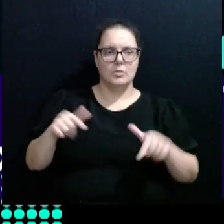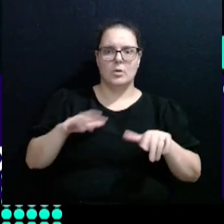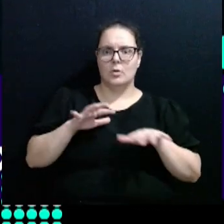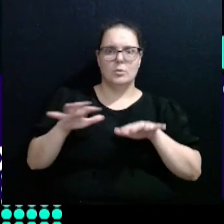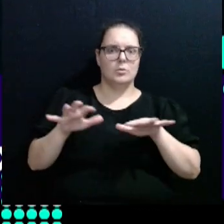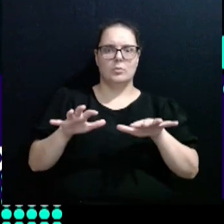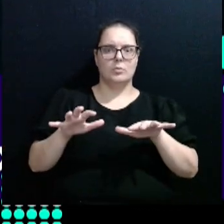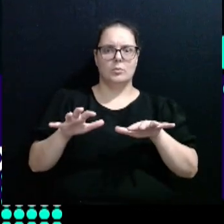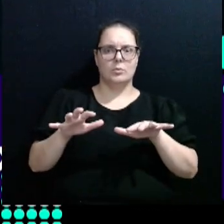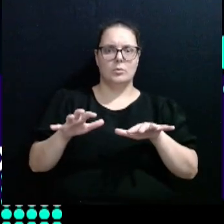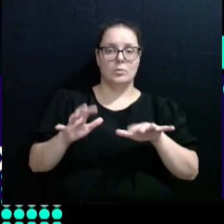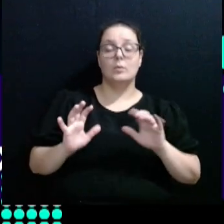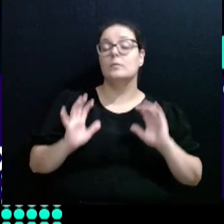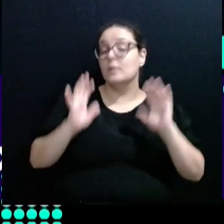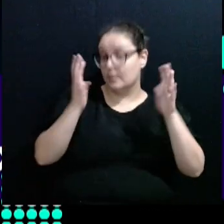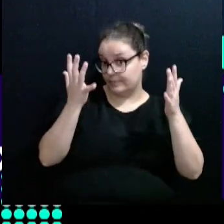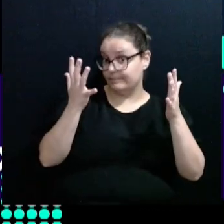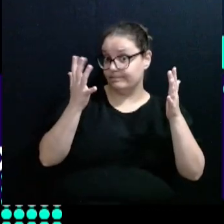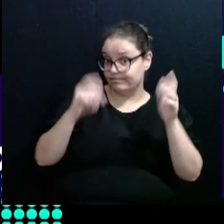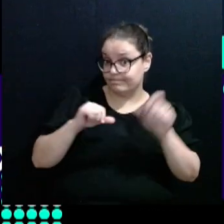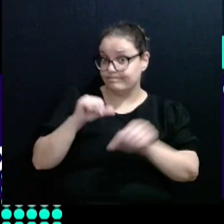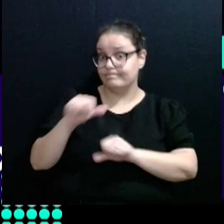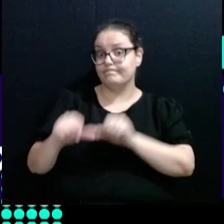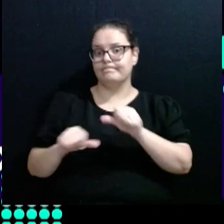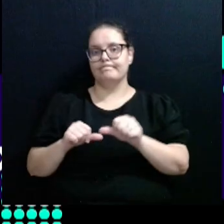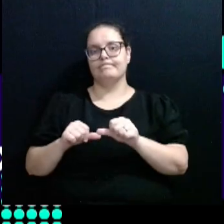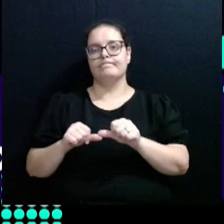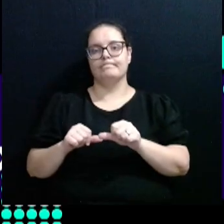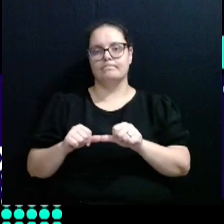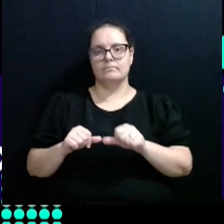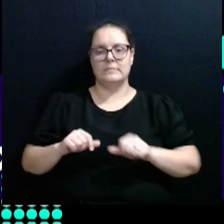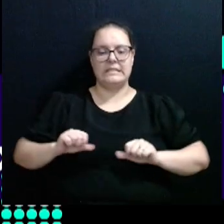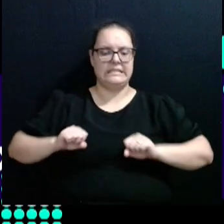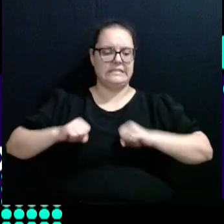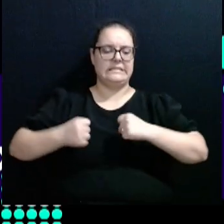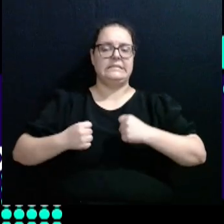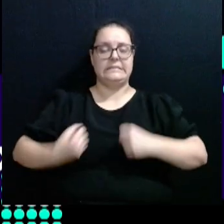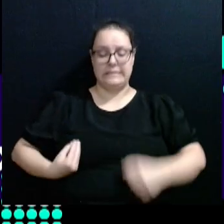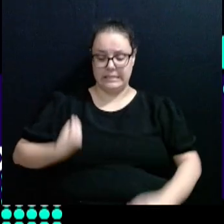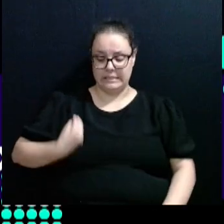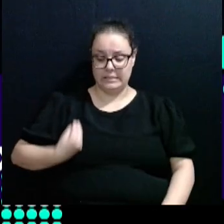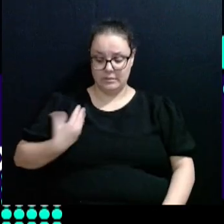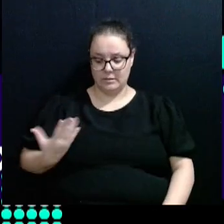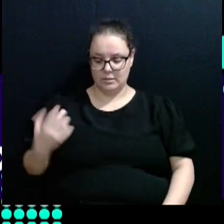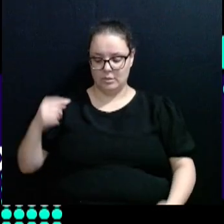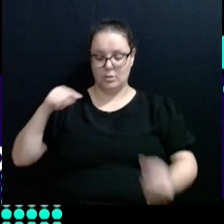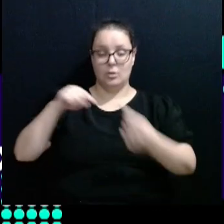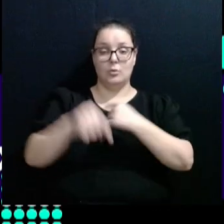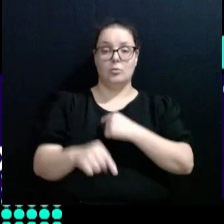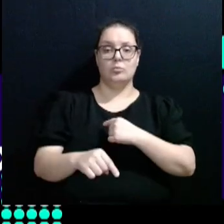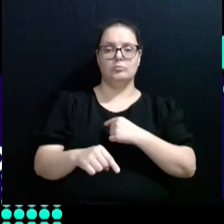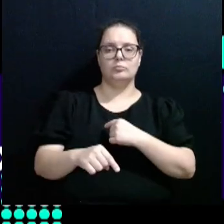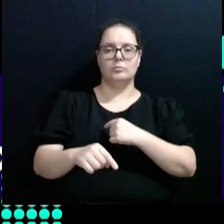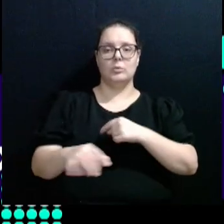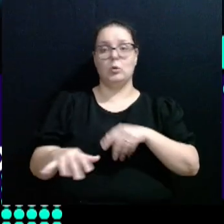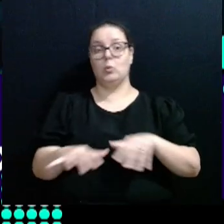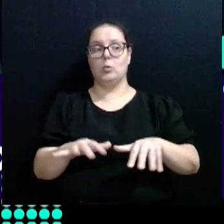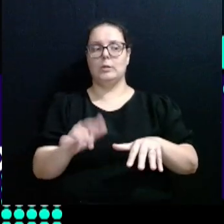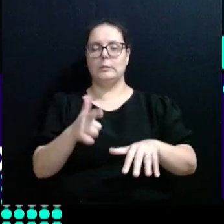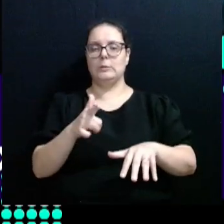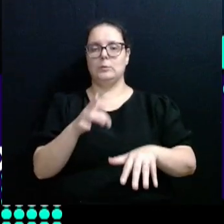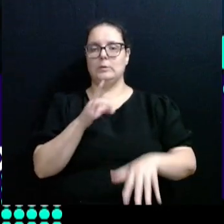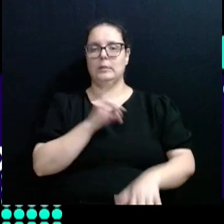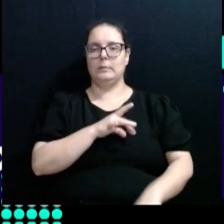celebração torna-se uma luta brutal pela sobrevivência contra um predador impiedoso. Ele me